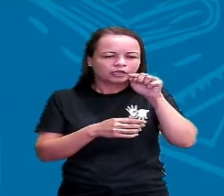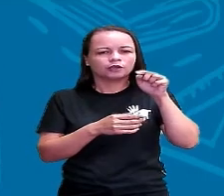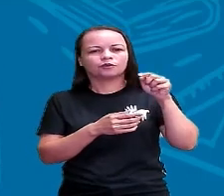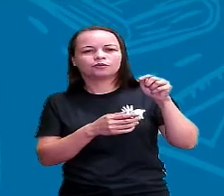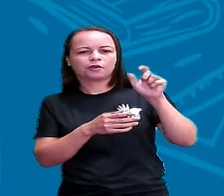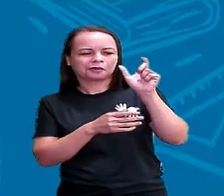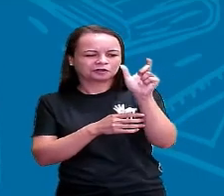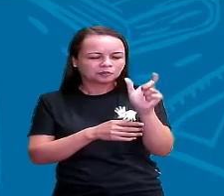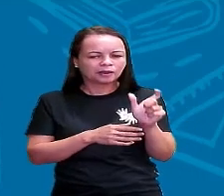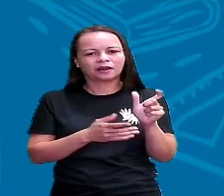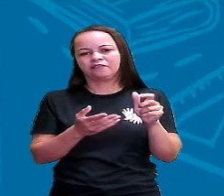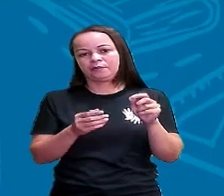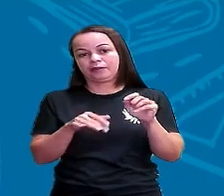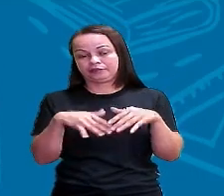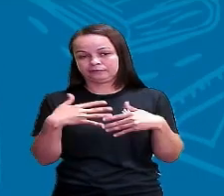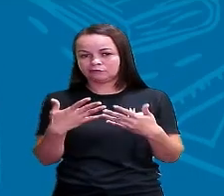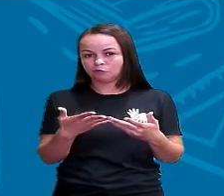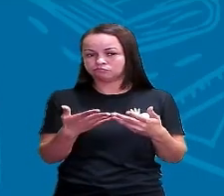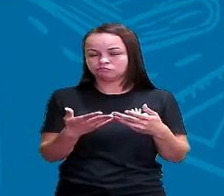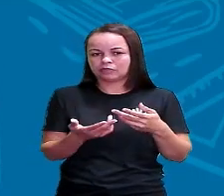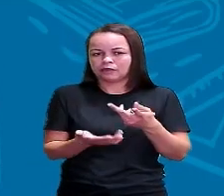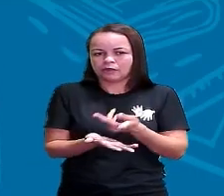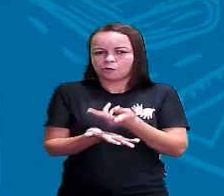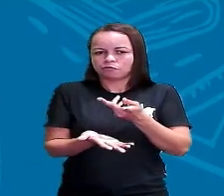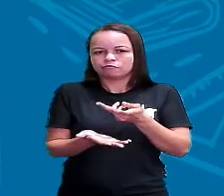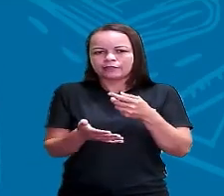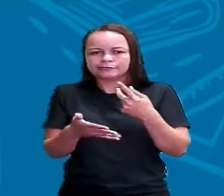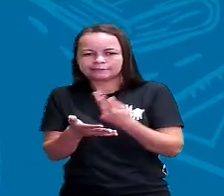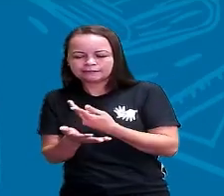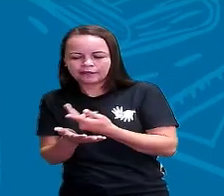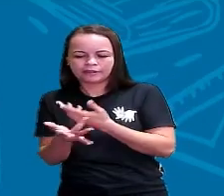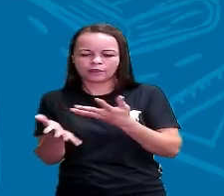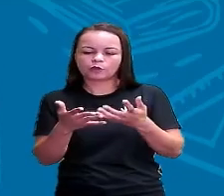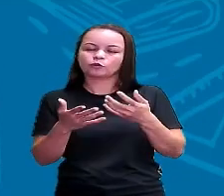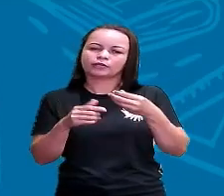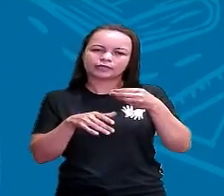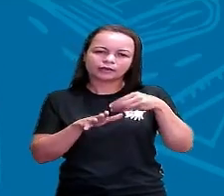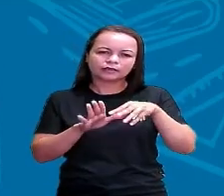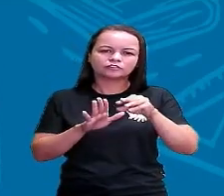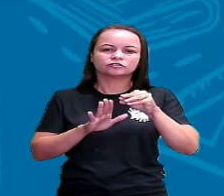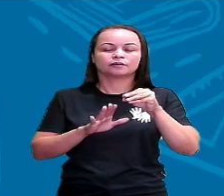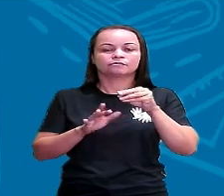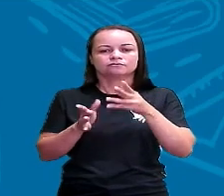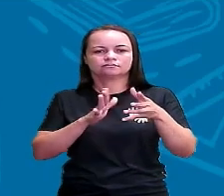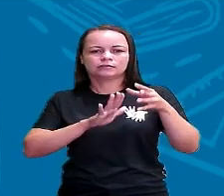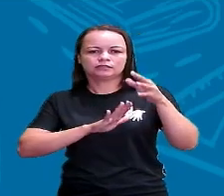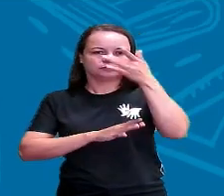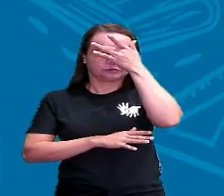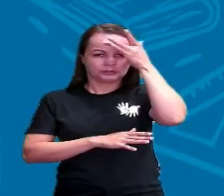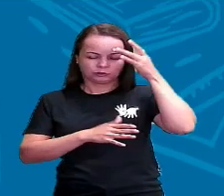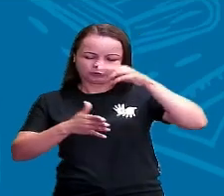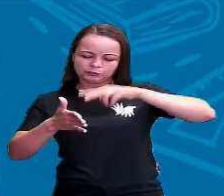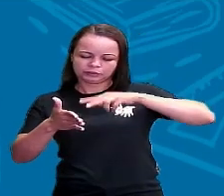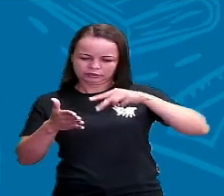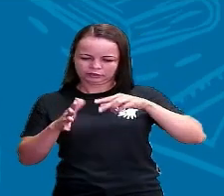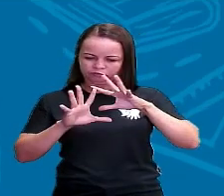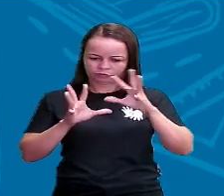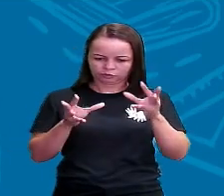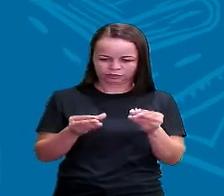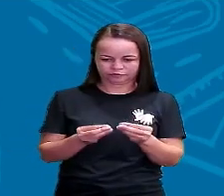interpretações errôneas, né? Diferentes daquelas que a gente quer passar para o leitor. Então a gente vai revisar aí um pouco.